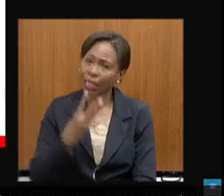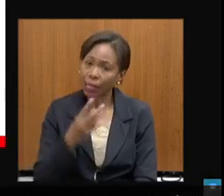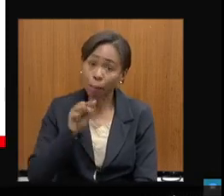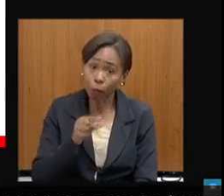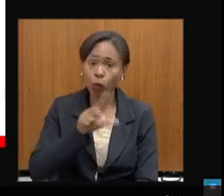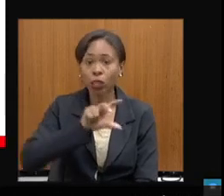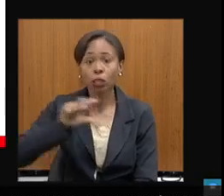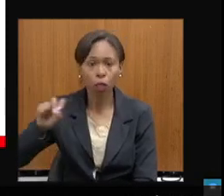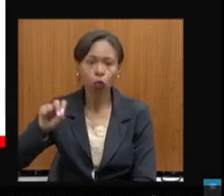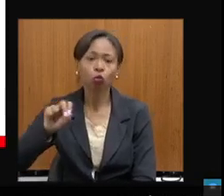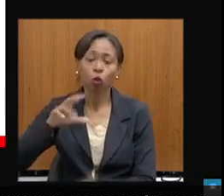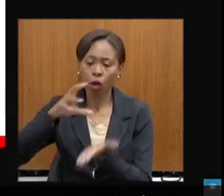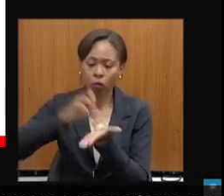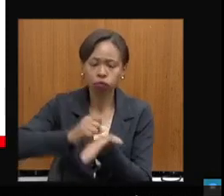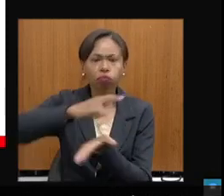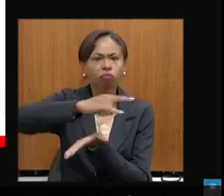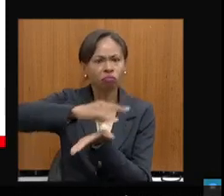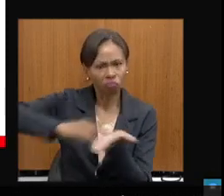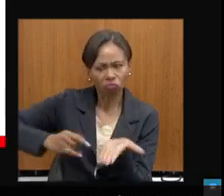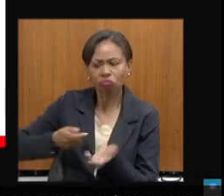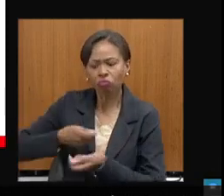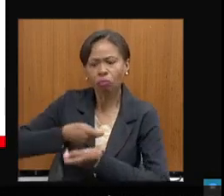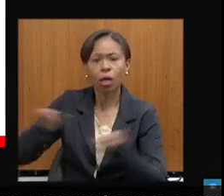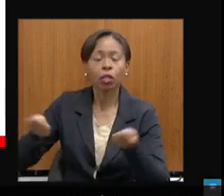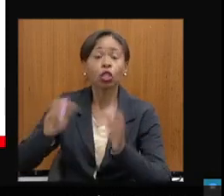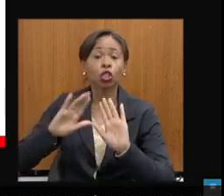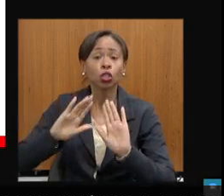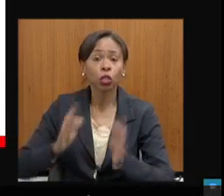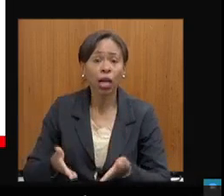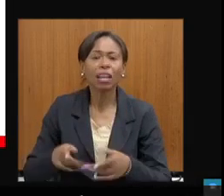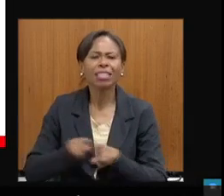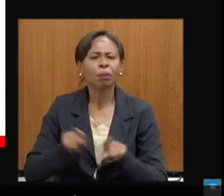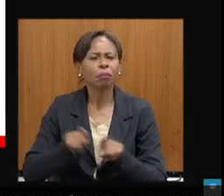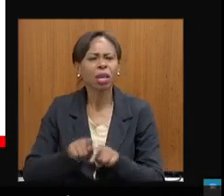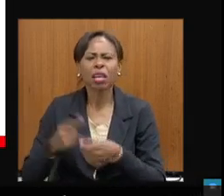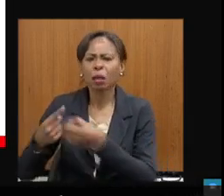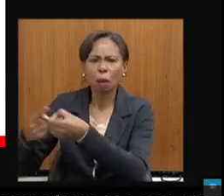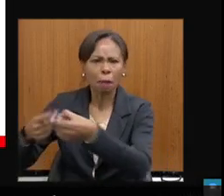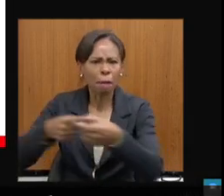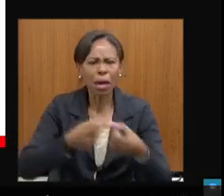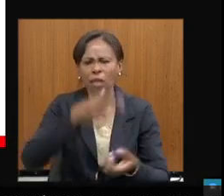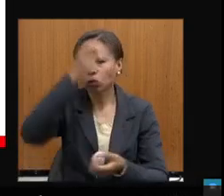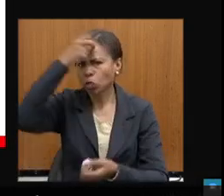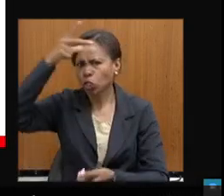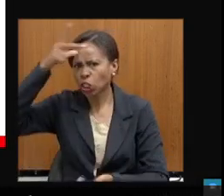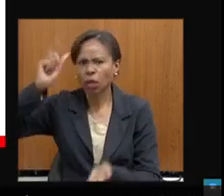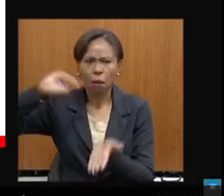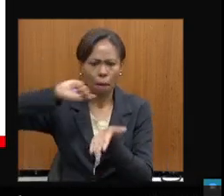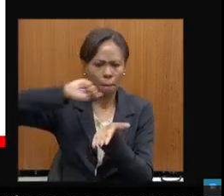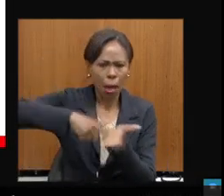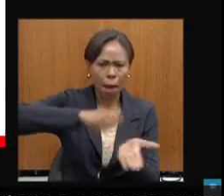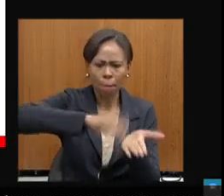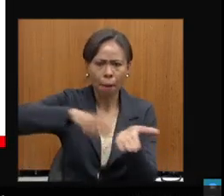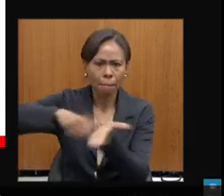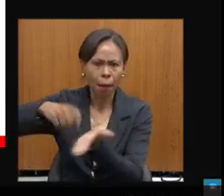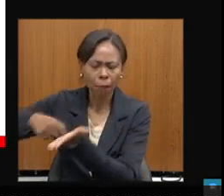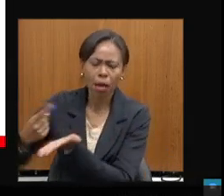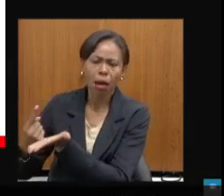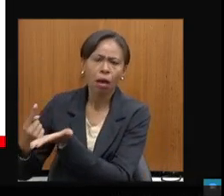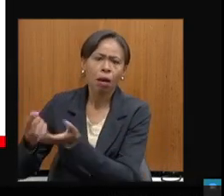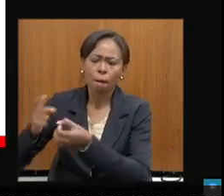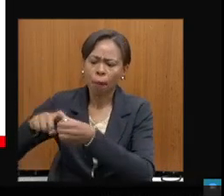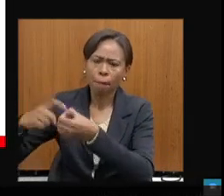seja com diversos municípios já contratualizados com convênio assinado foi um grande desafio né